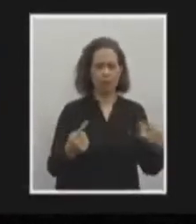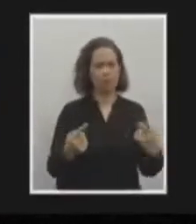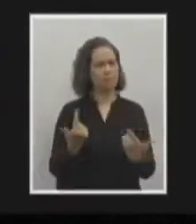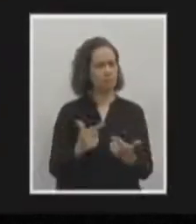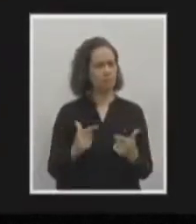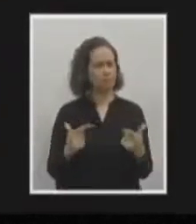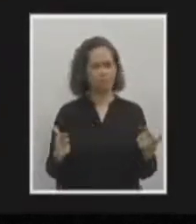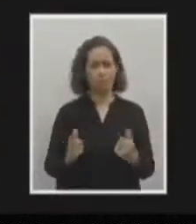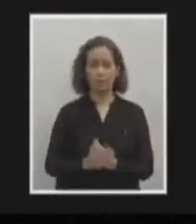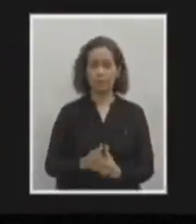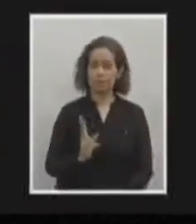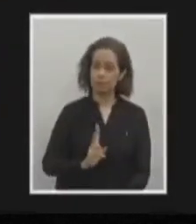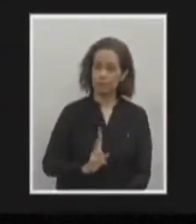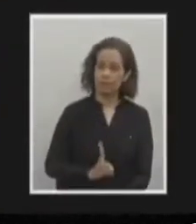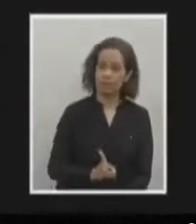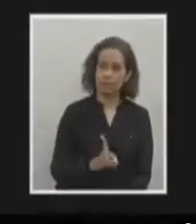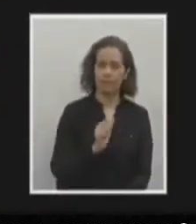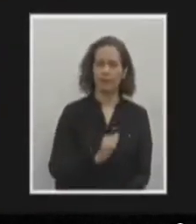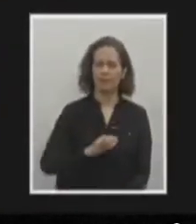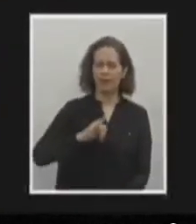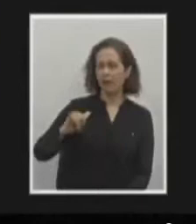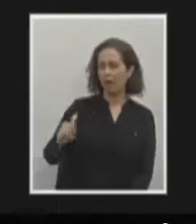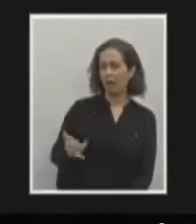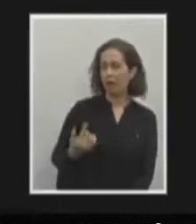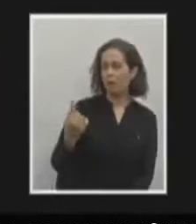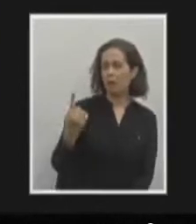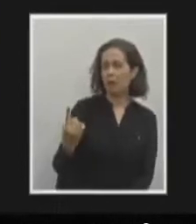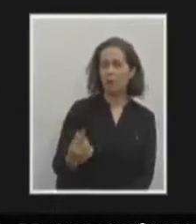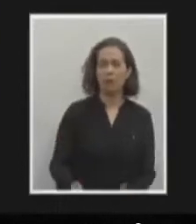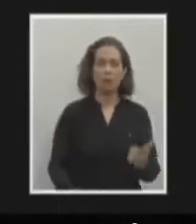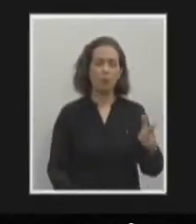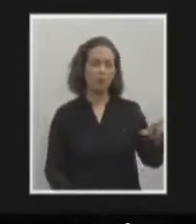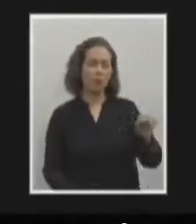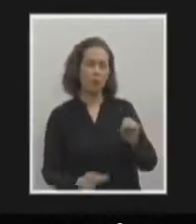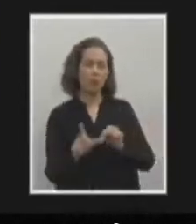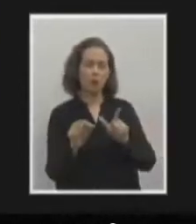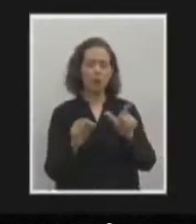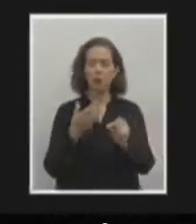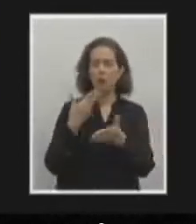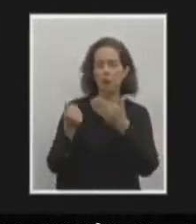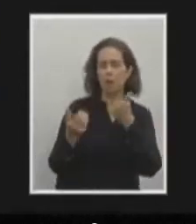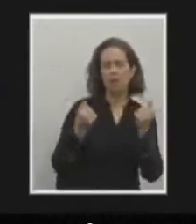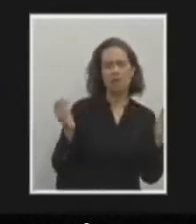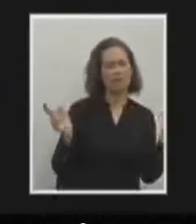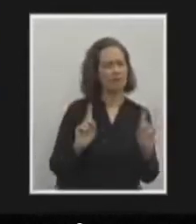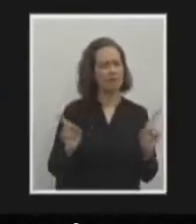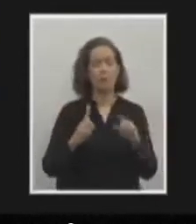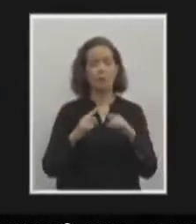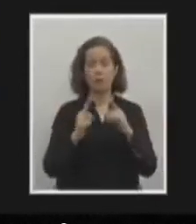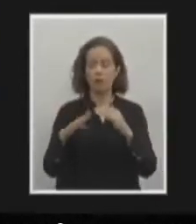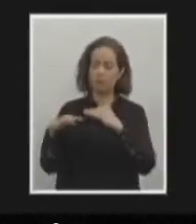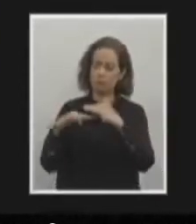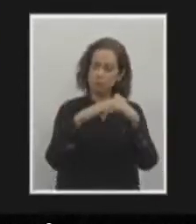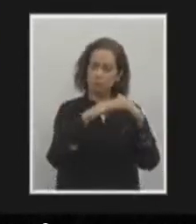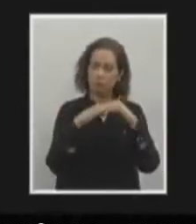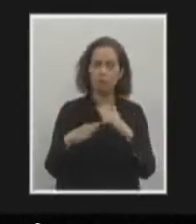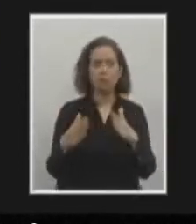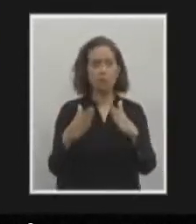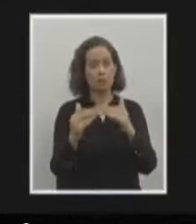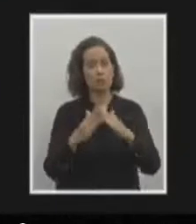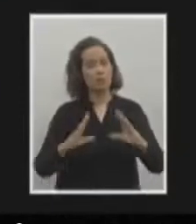sem privilégios, sem favoritismos. Então, eu solicito a essa casa essa